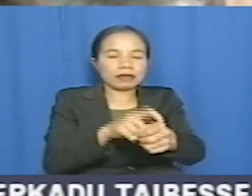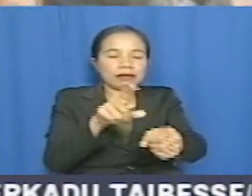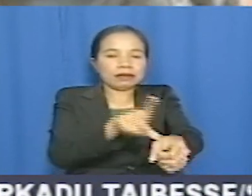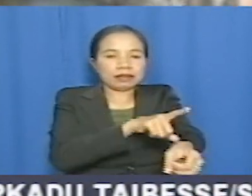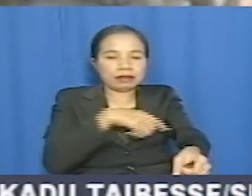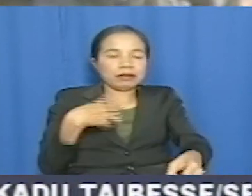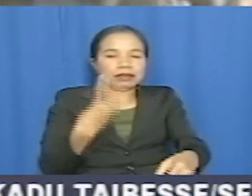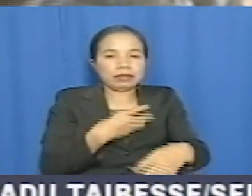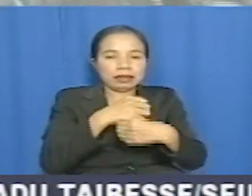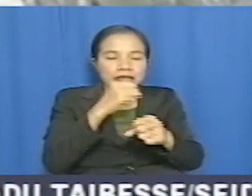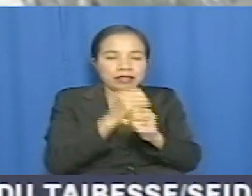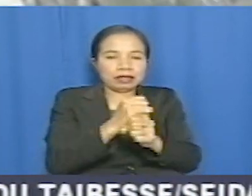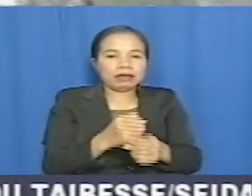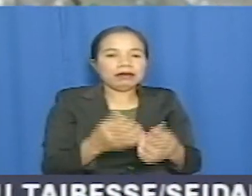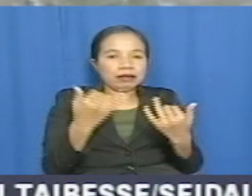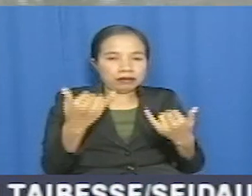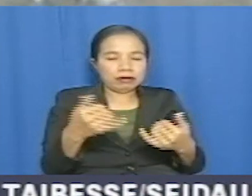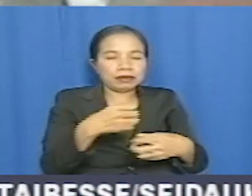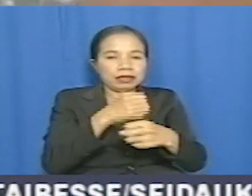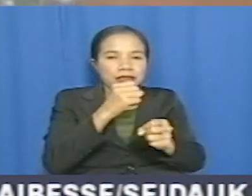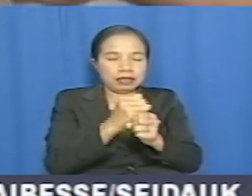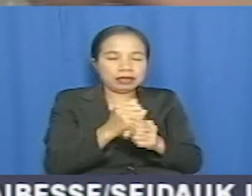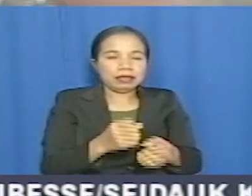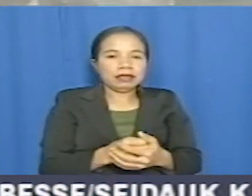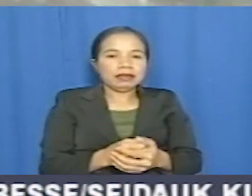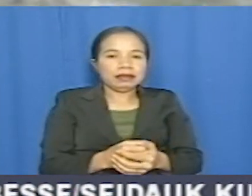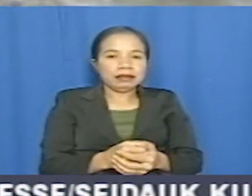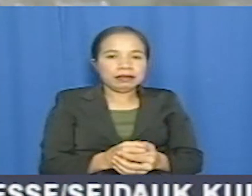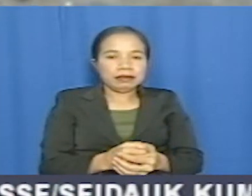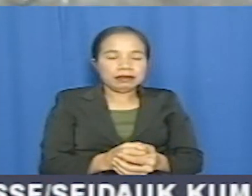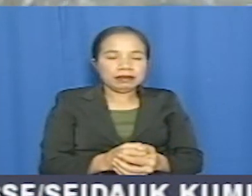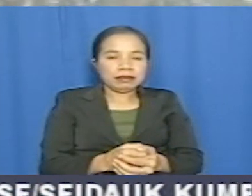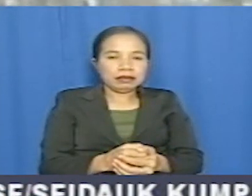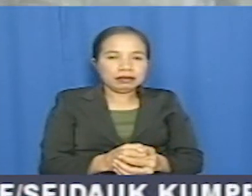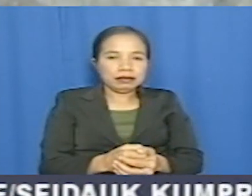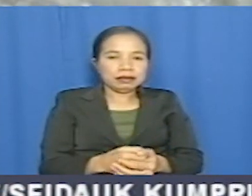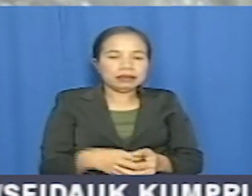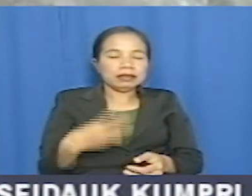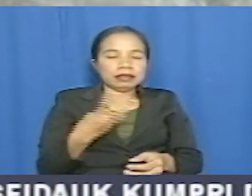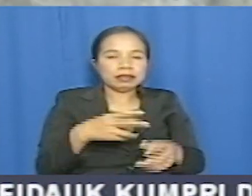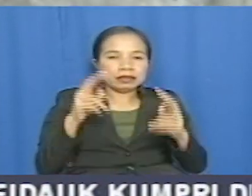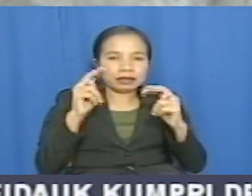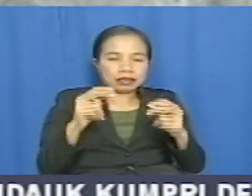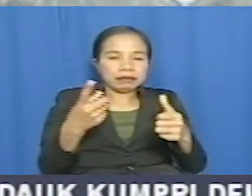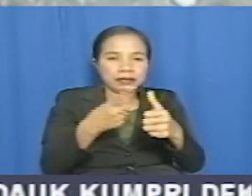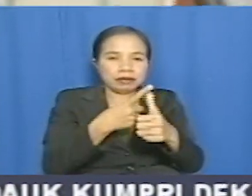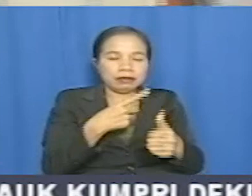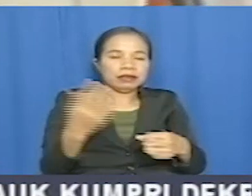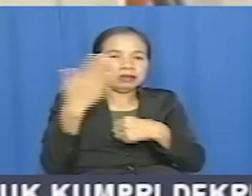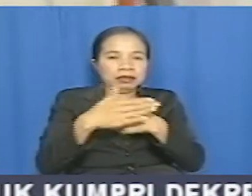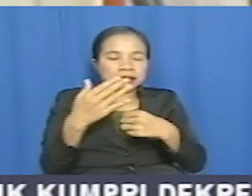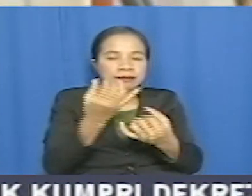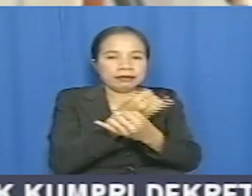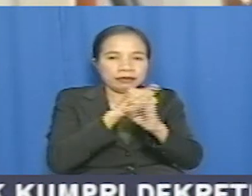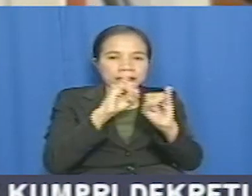e pela primera vez ita atu fura fali iha raimaran ho ida ne maka ita tenki depois pela primera vez nesan país